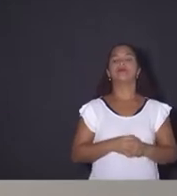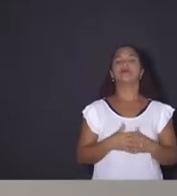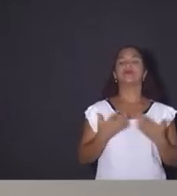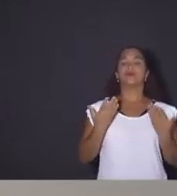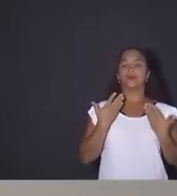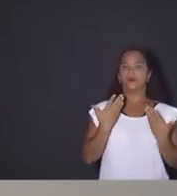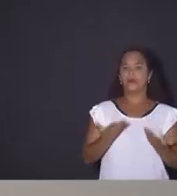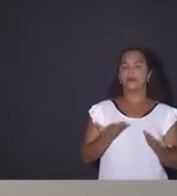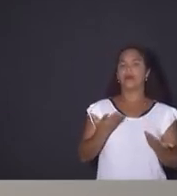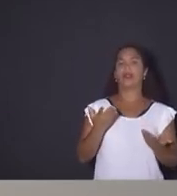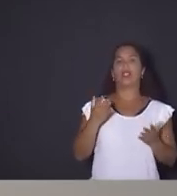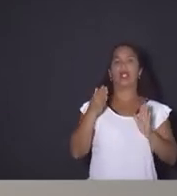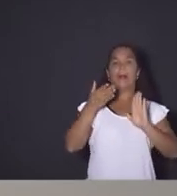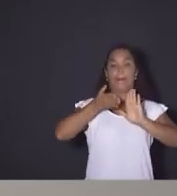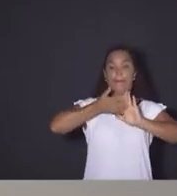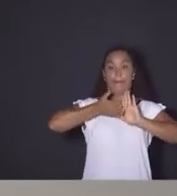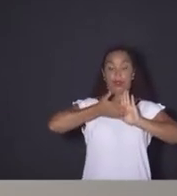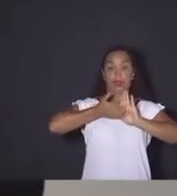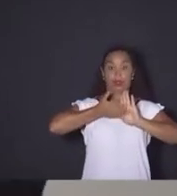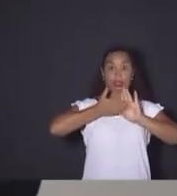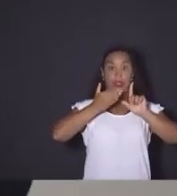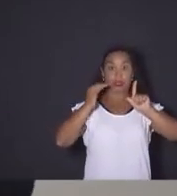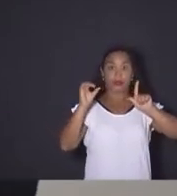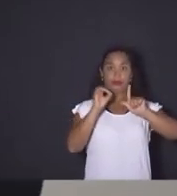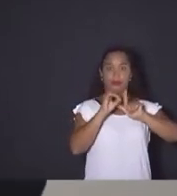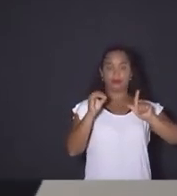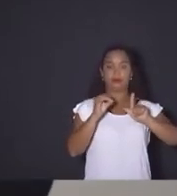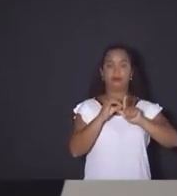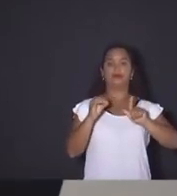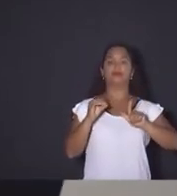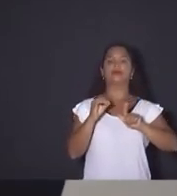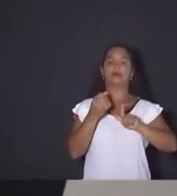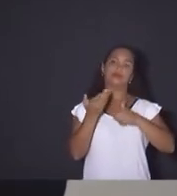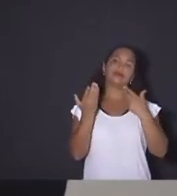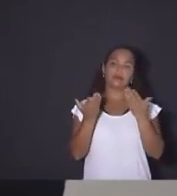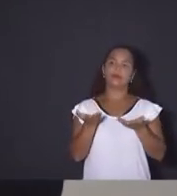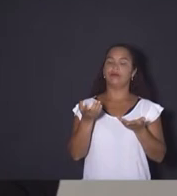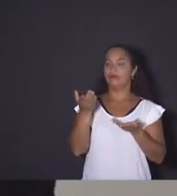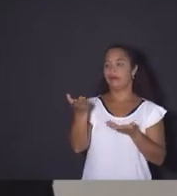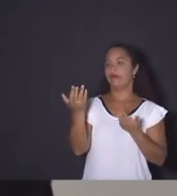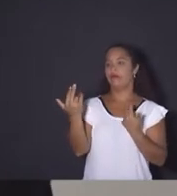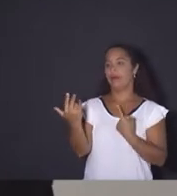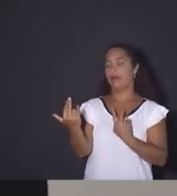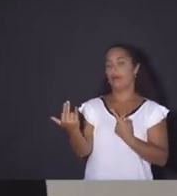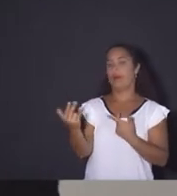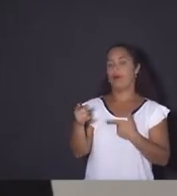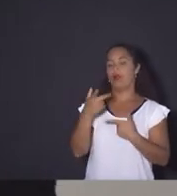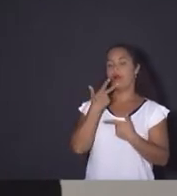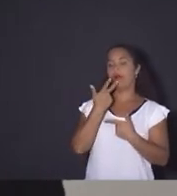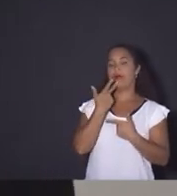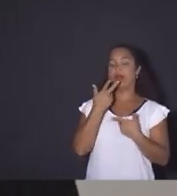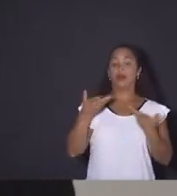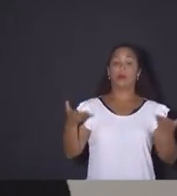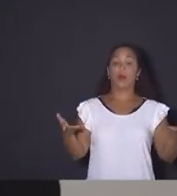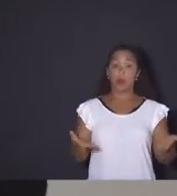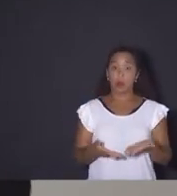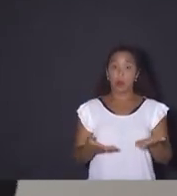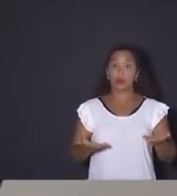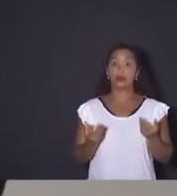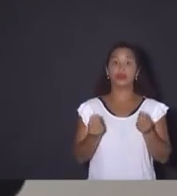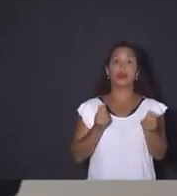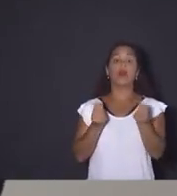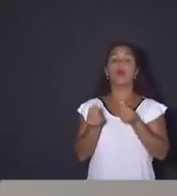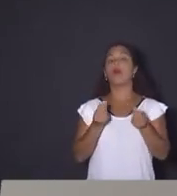projeto do Google de digitalização de acervos, eu colocava em perspectiva exatamente essa questão, que é de que maneira hoje nós vamos lidar